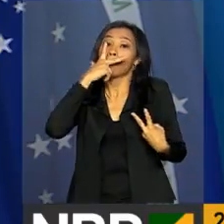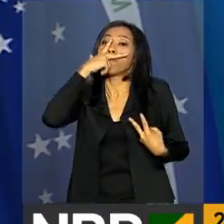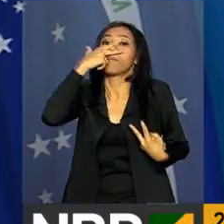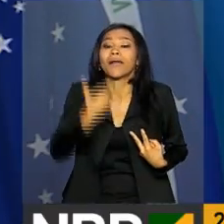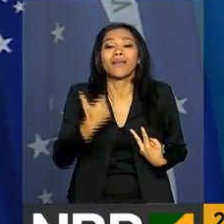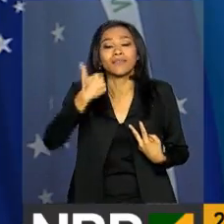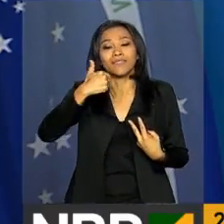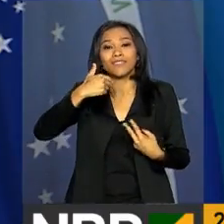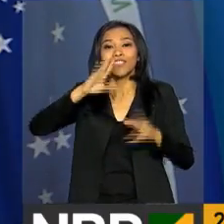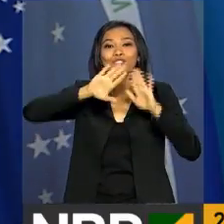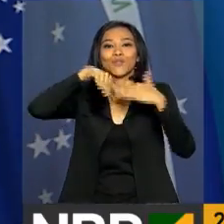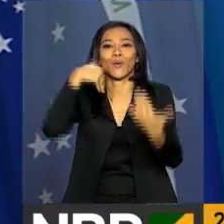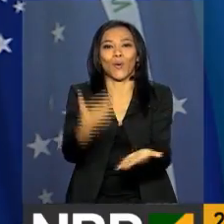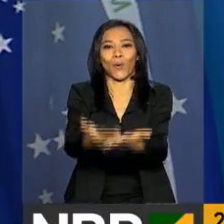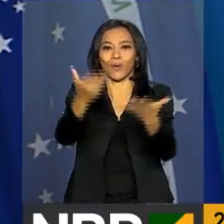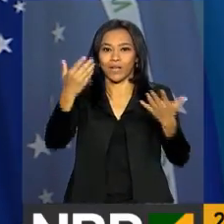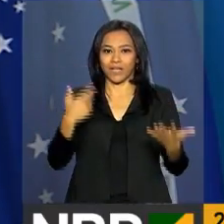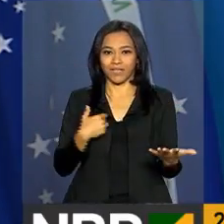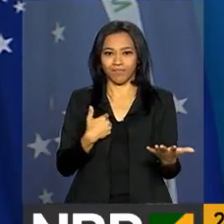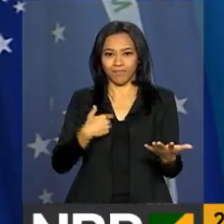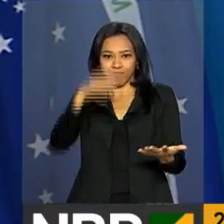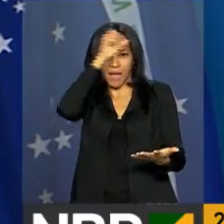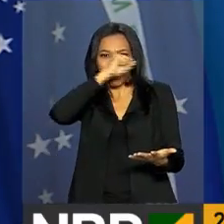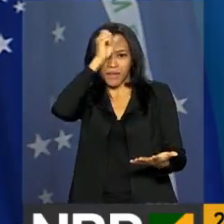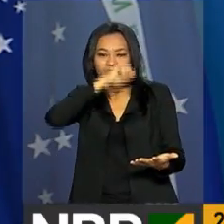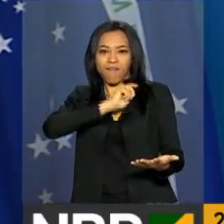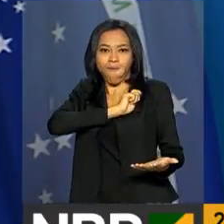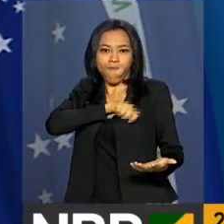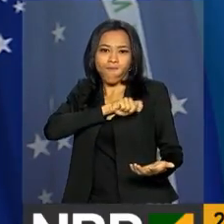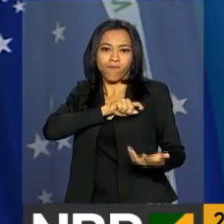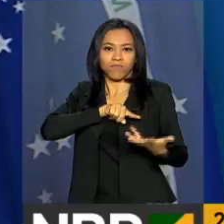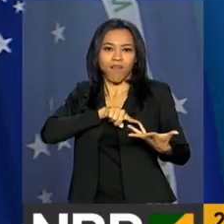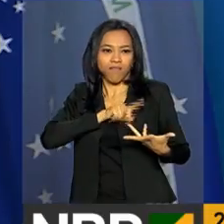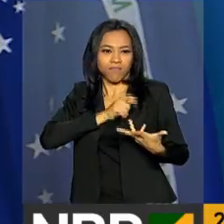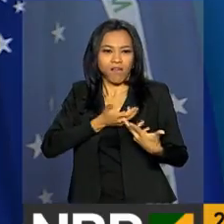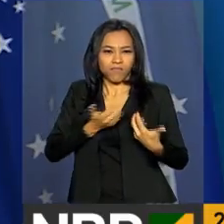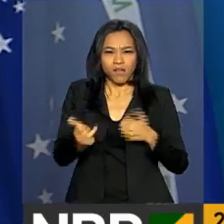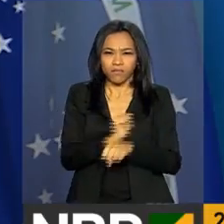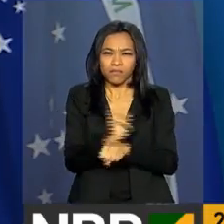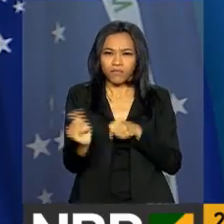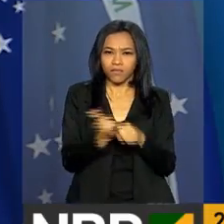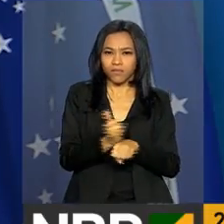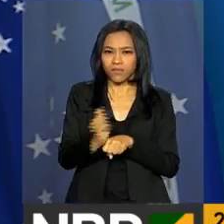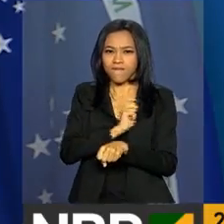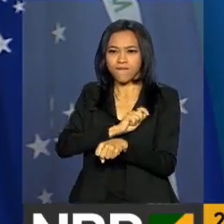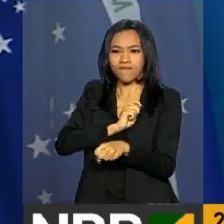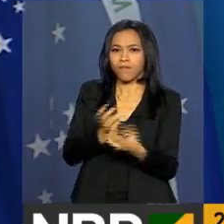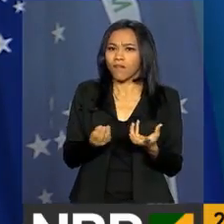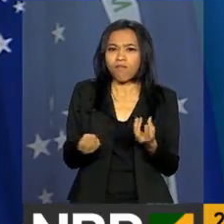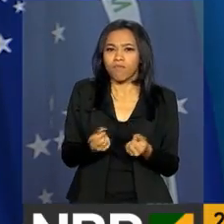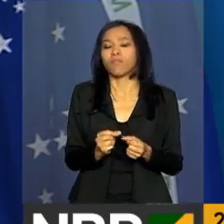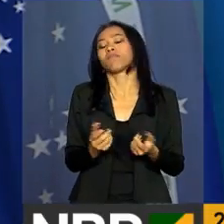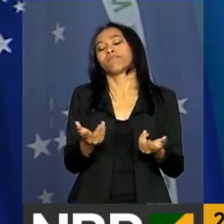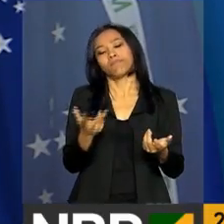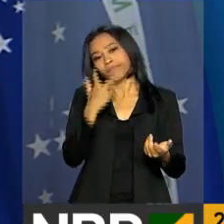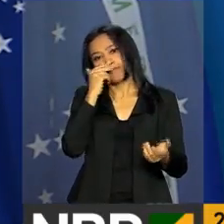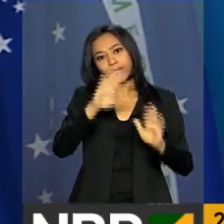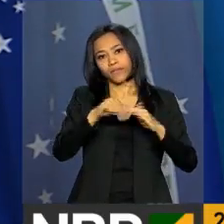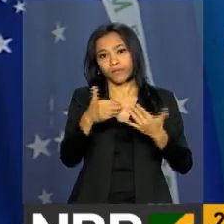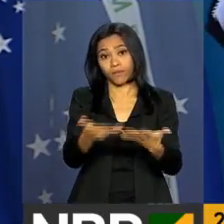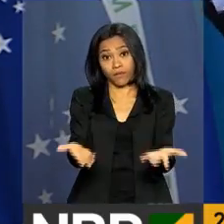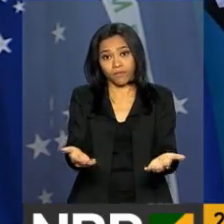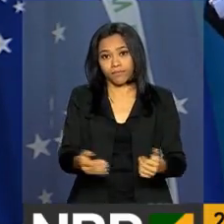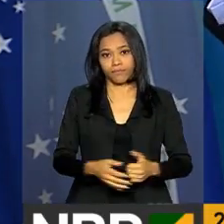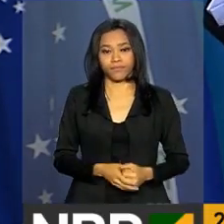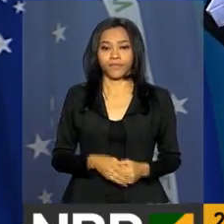escolas no crime ainda há pouco o elton e dizia que muitas e muitas vezes quando o cidadão entra na penitenciária o